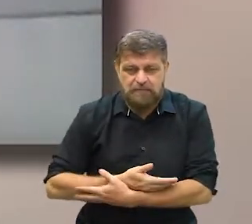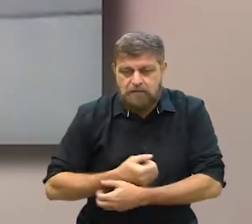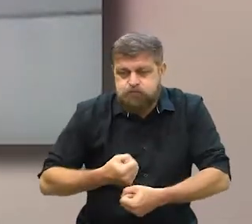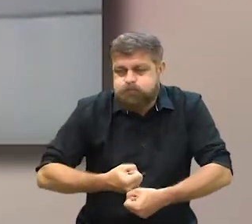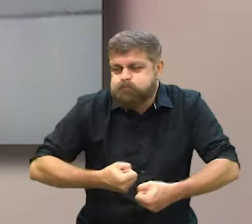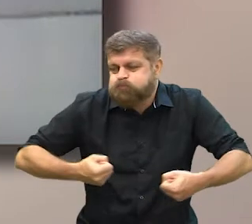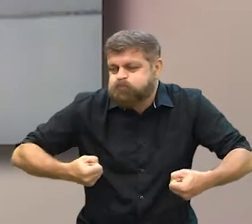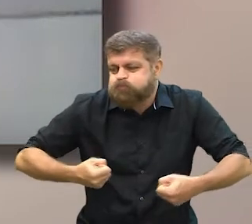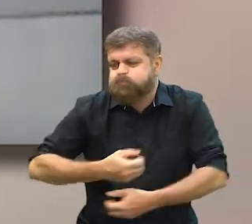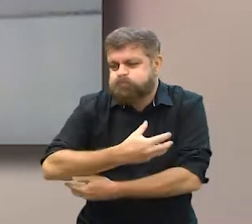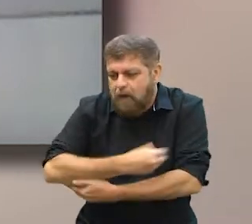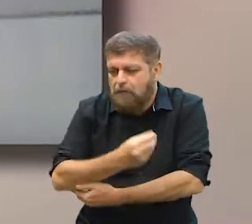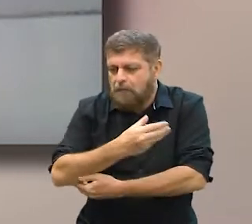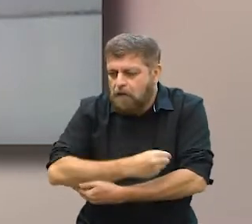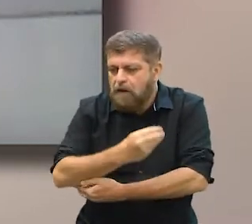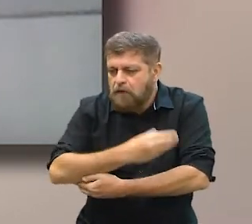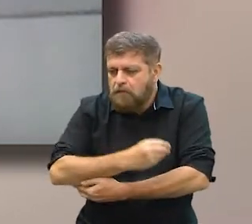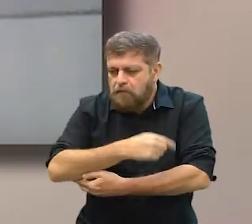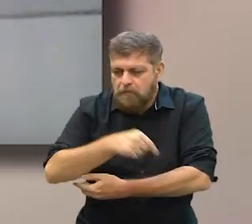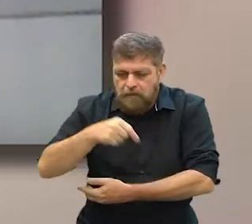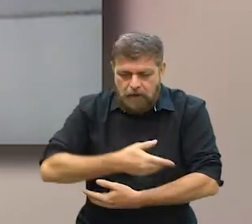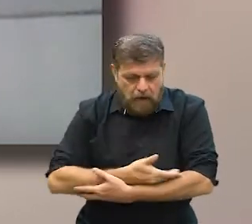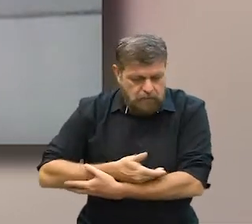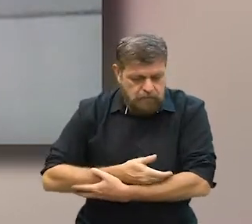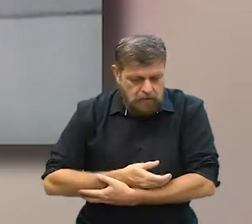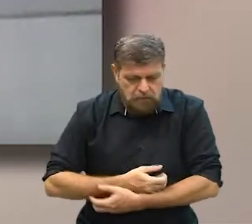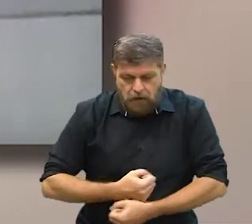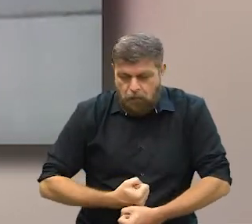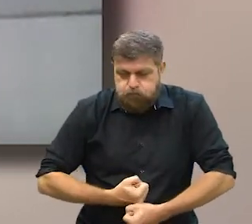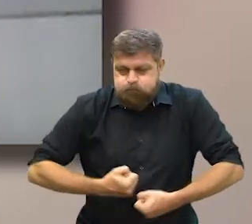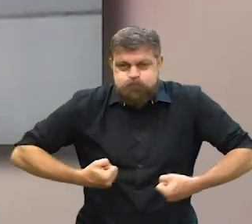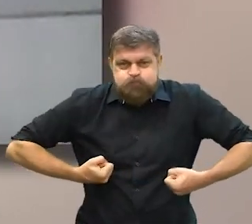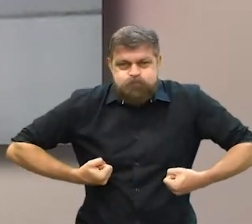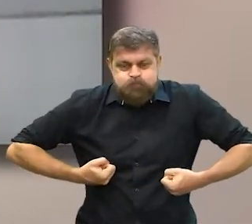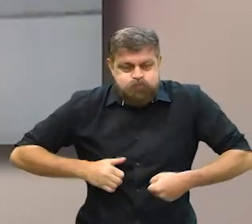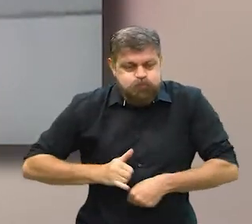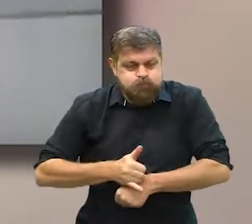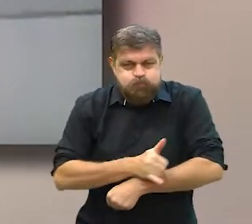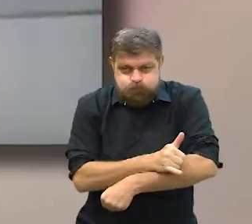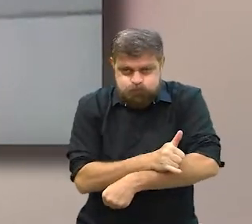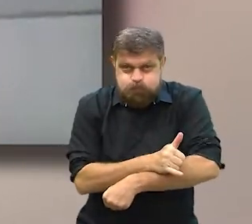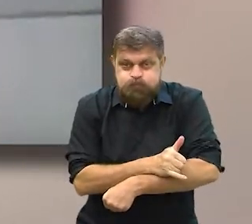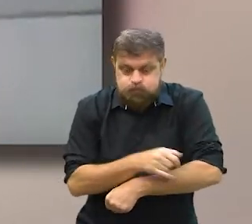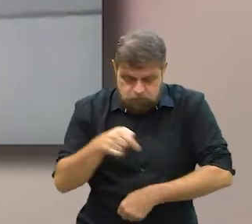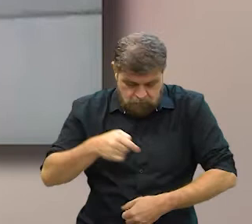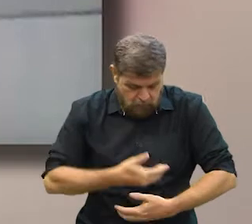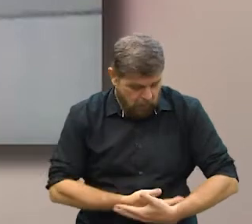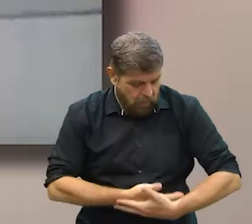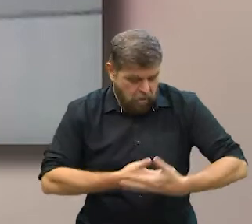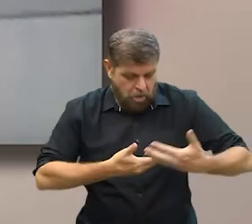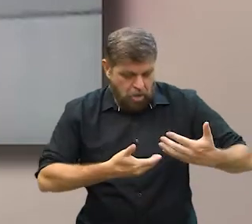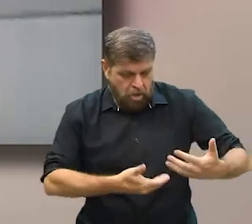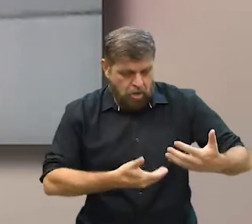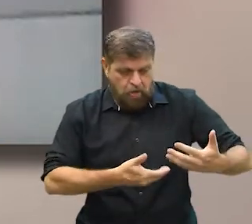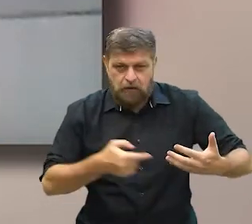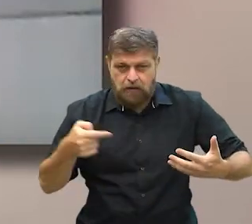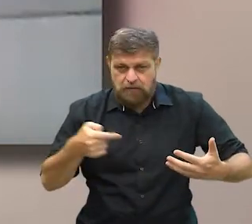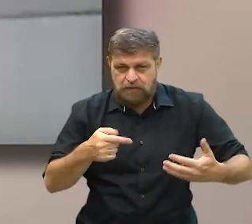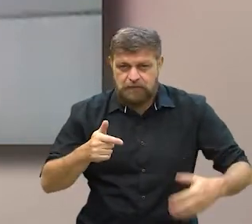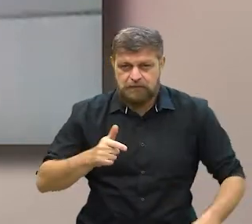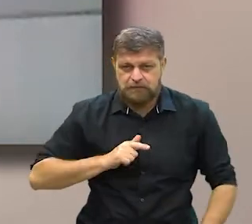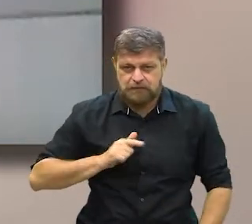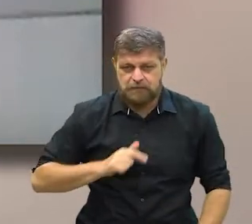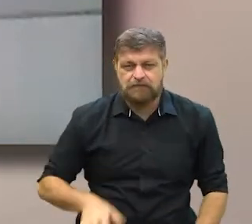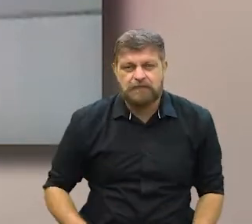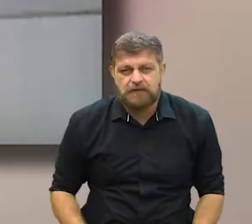meses. Tem um bebê aqui até que ficou obeso, sabe? De tanto que mandava, né? A gente tem recomendado a